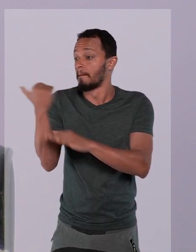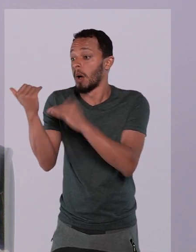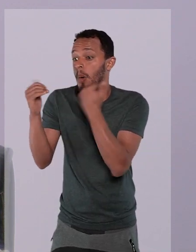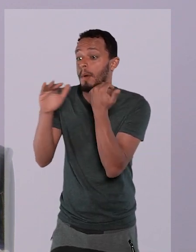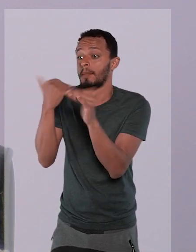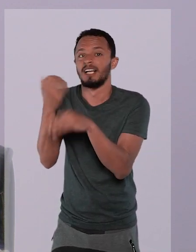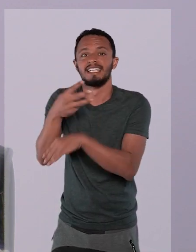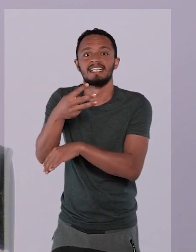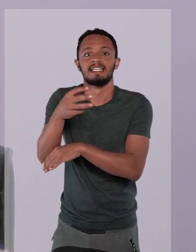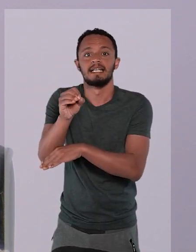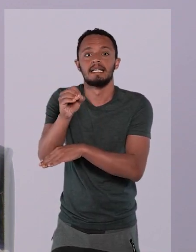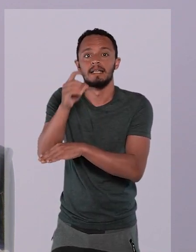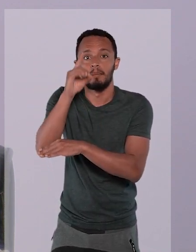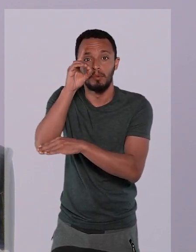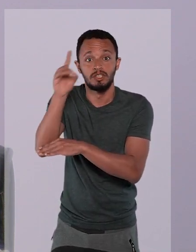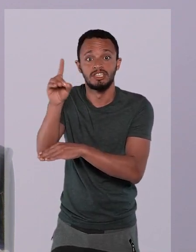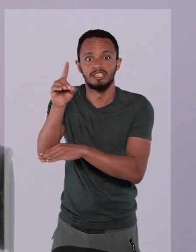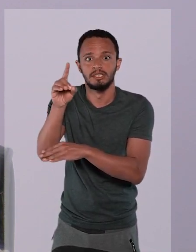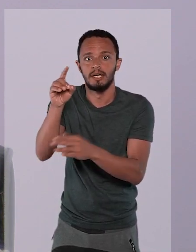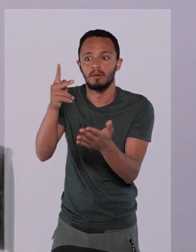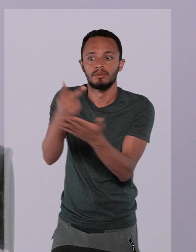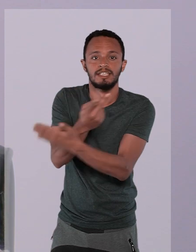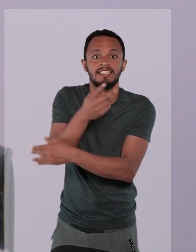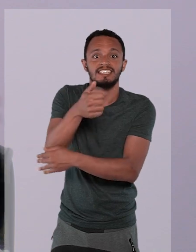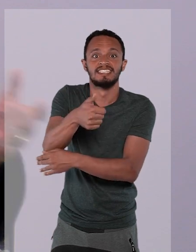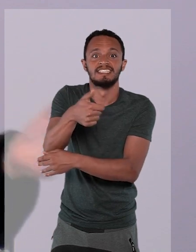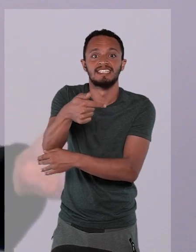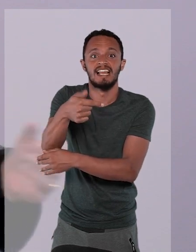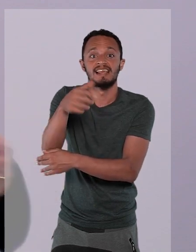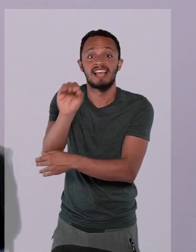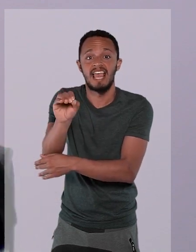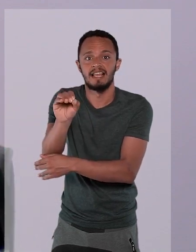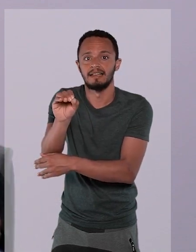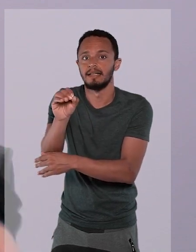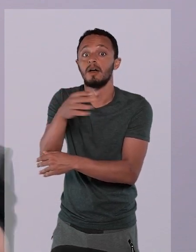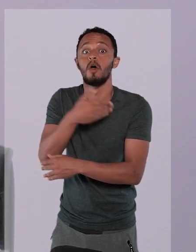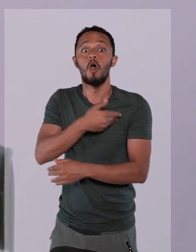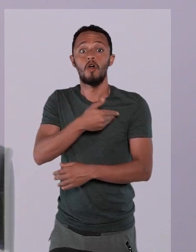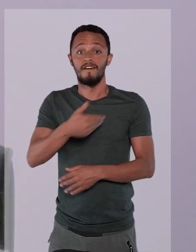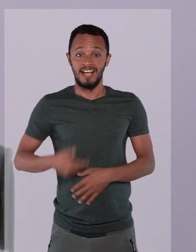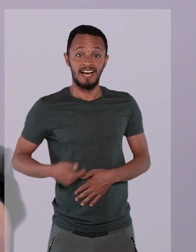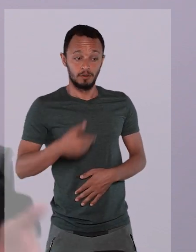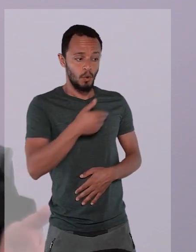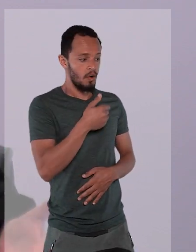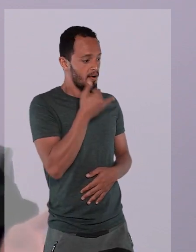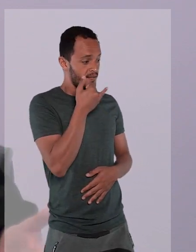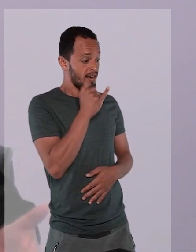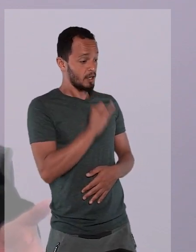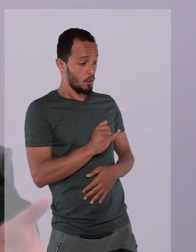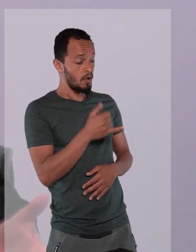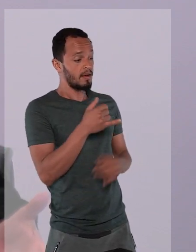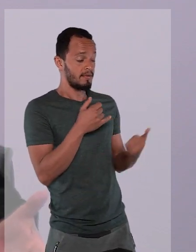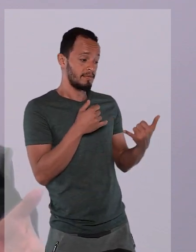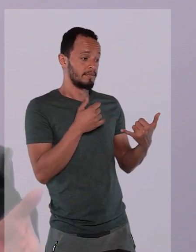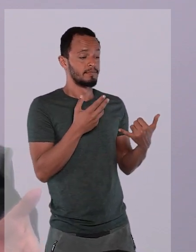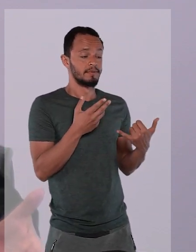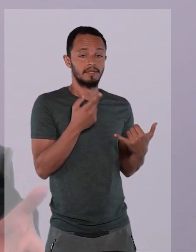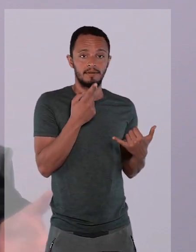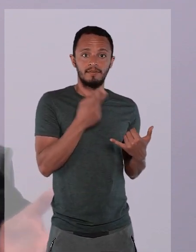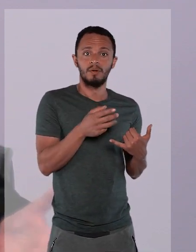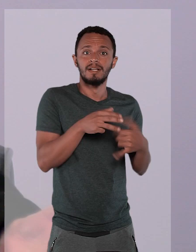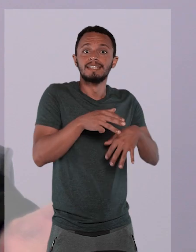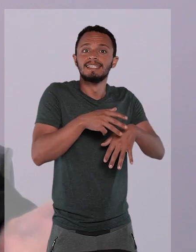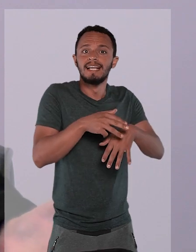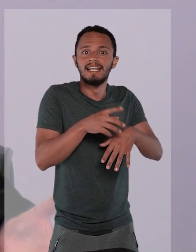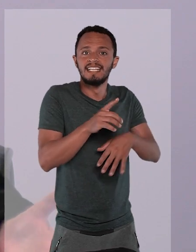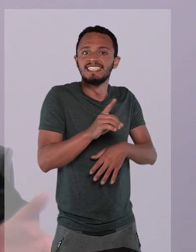30 por dia, passou a enterrar 170. Né? O governador me ligou, ficou chateado, porque eu falei isso. Falei, mas eu dei algum dado errado?